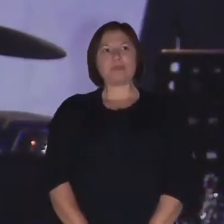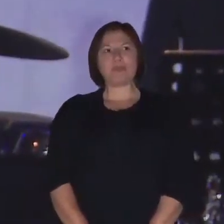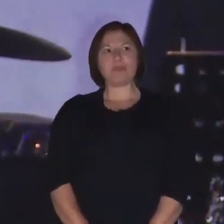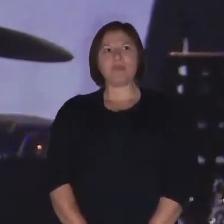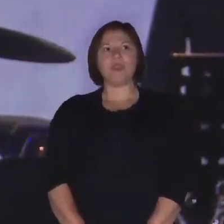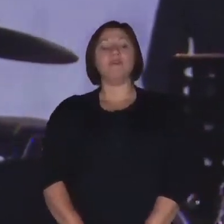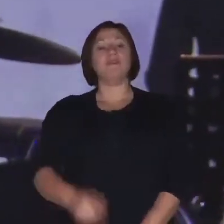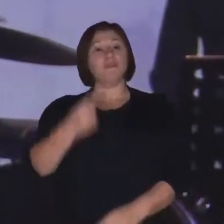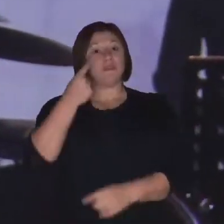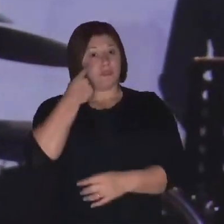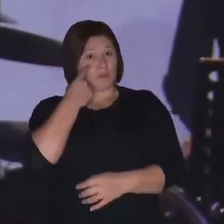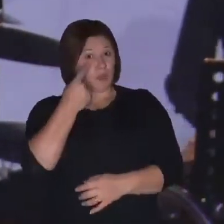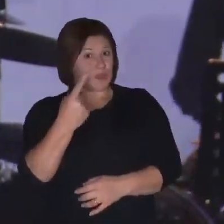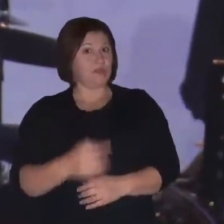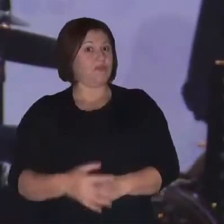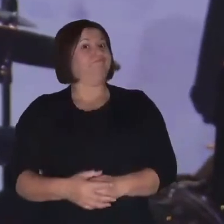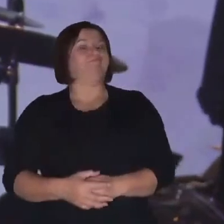Que quem vê a gente